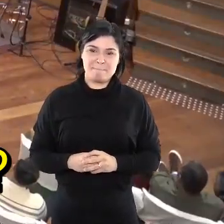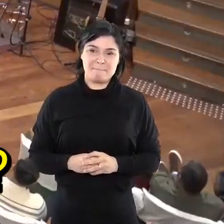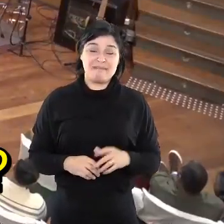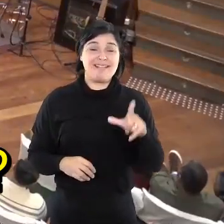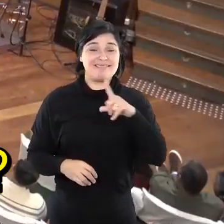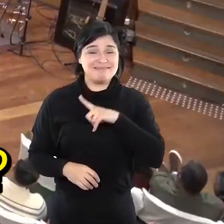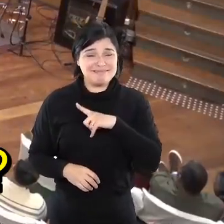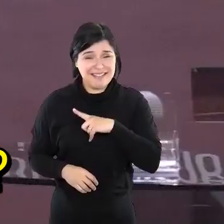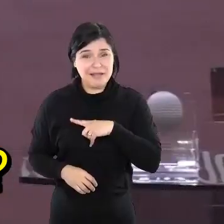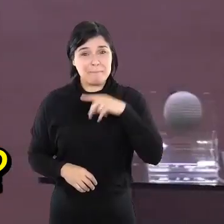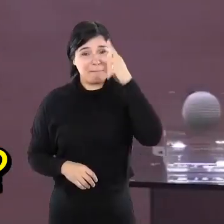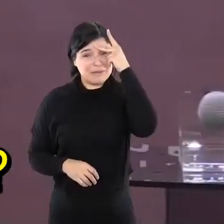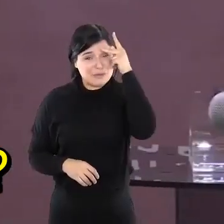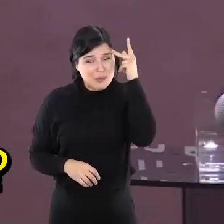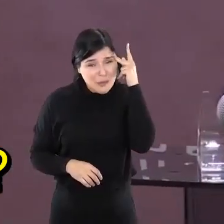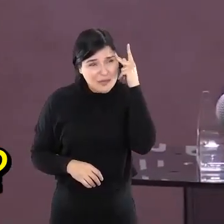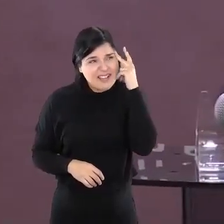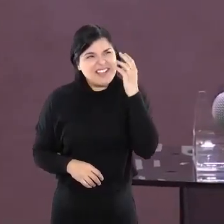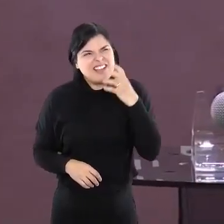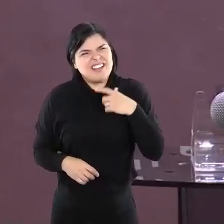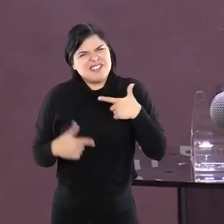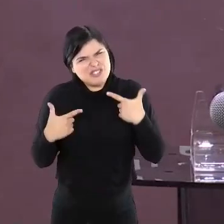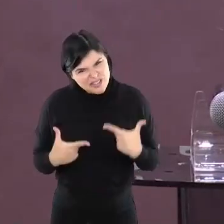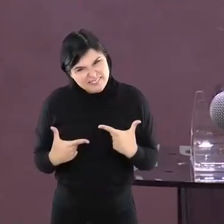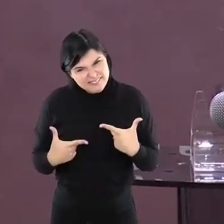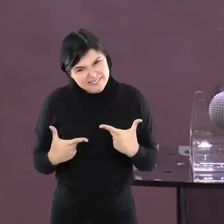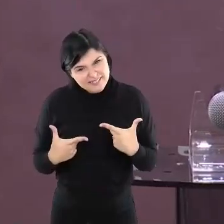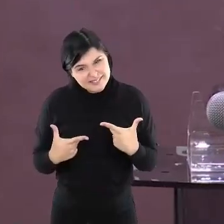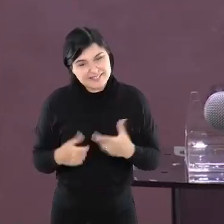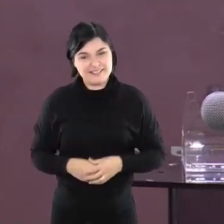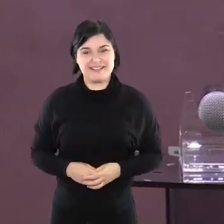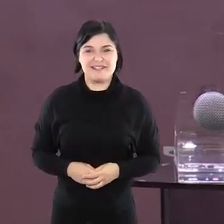Tem gente que é indesejável, não é?